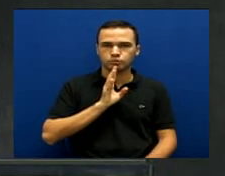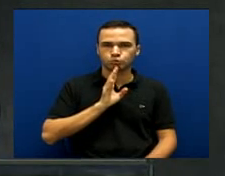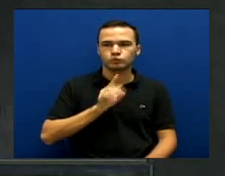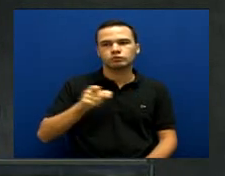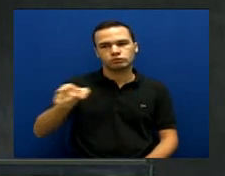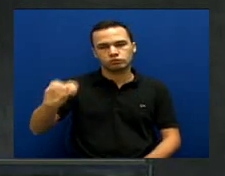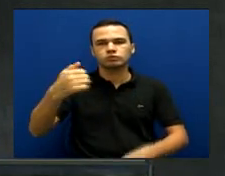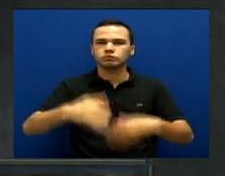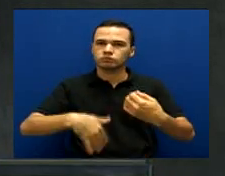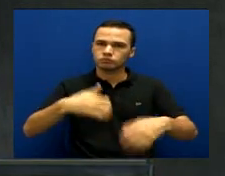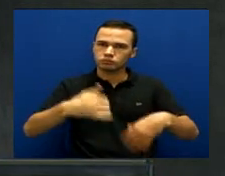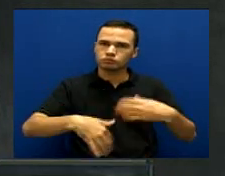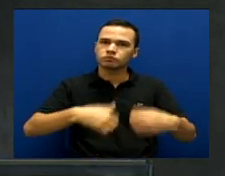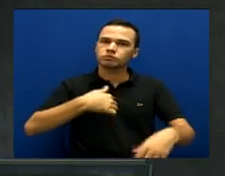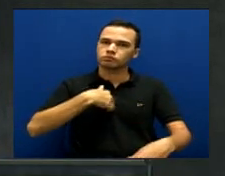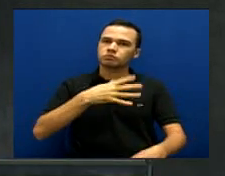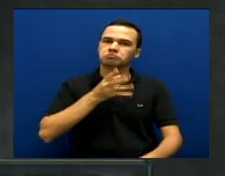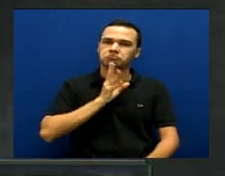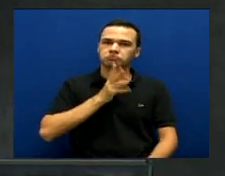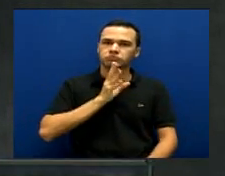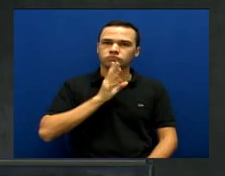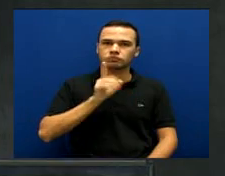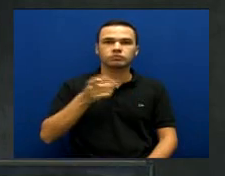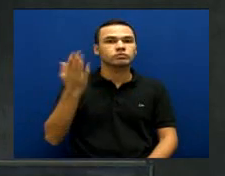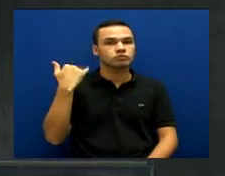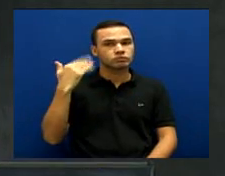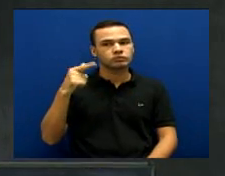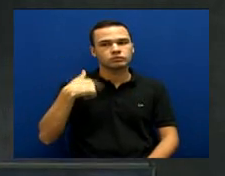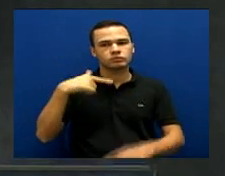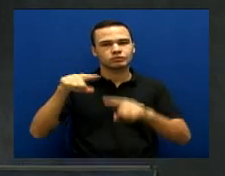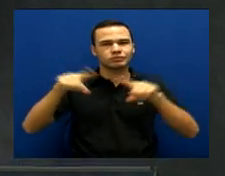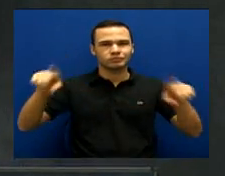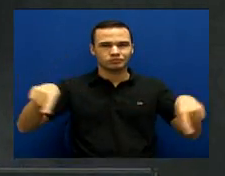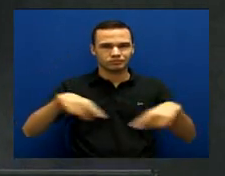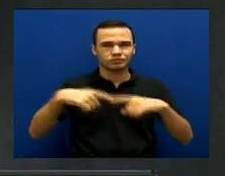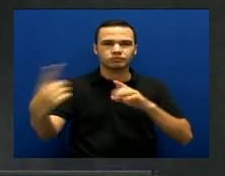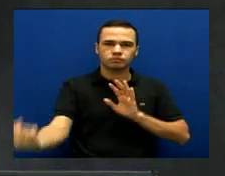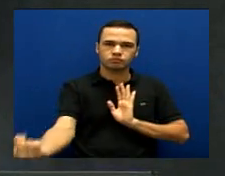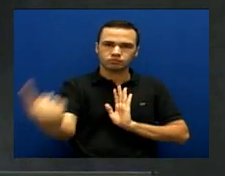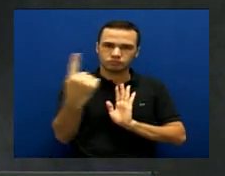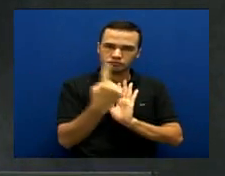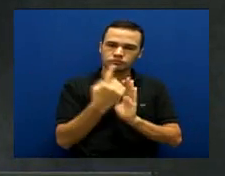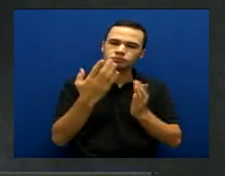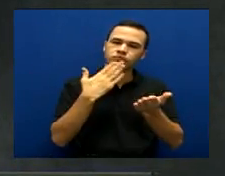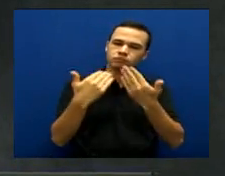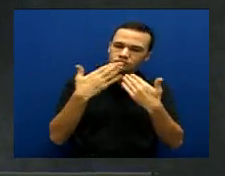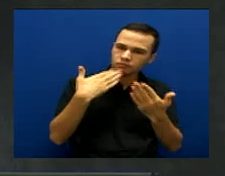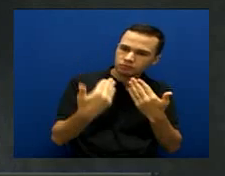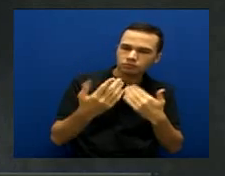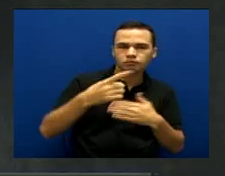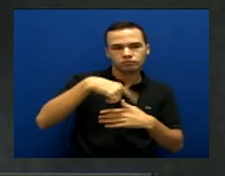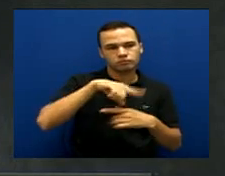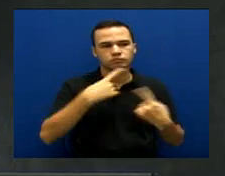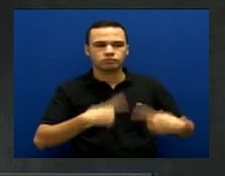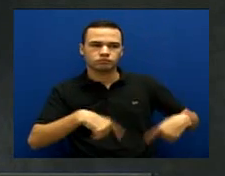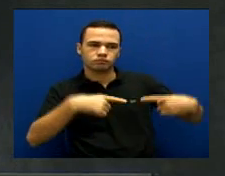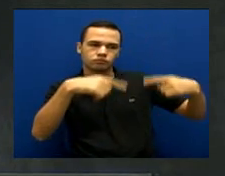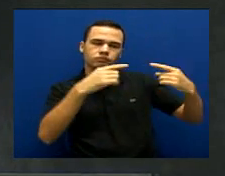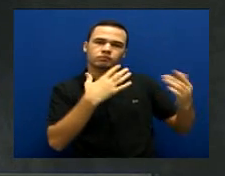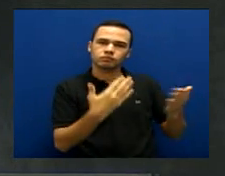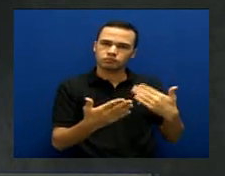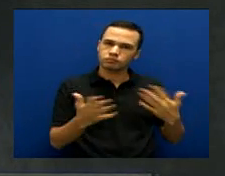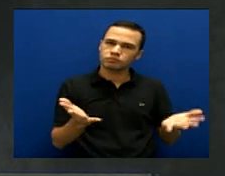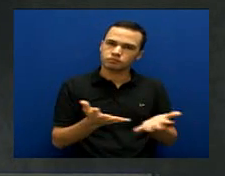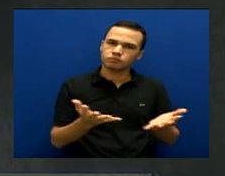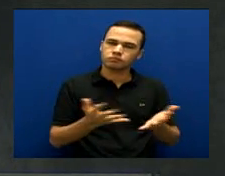o que o senhor explanou a isso externou já esteve no meu gabinete já colocou em sua exposição a gente vem debatido com os vereadores sobre